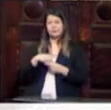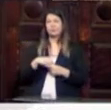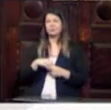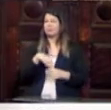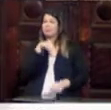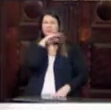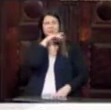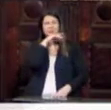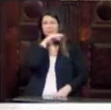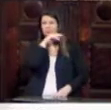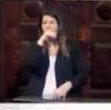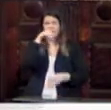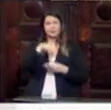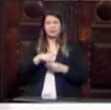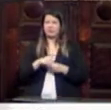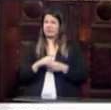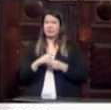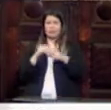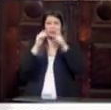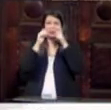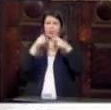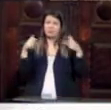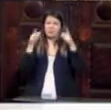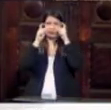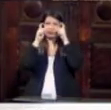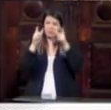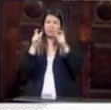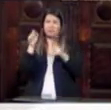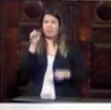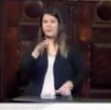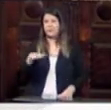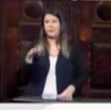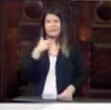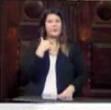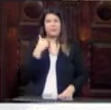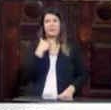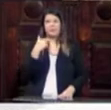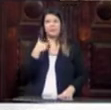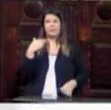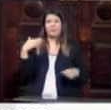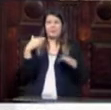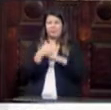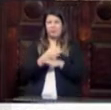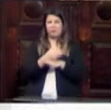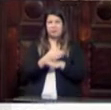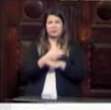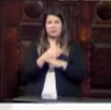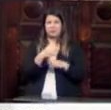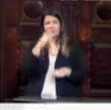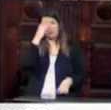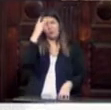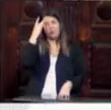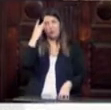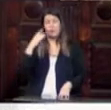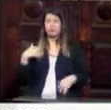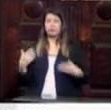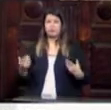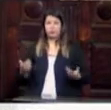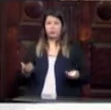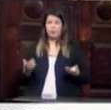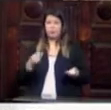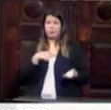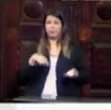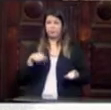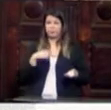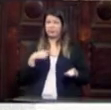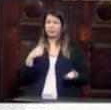ruim votar coisas de interesse da população que não pode entrar na Assembleia. Que esse episódio que nós vivemos ontem não se repita na história do